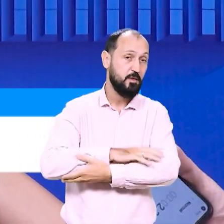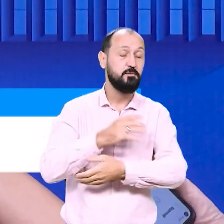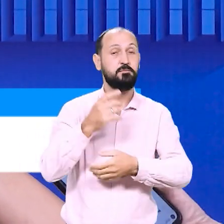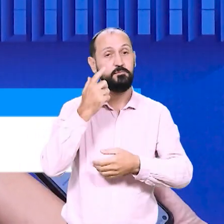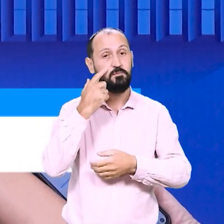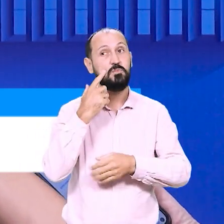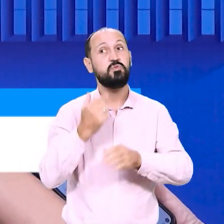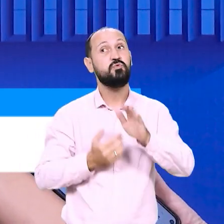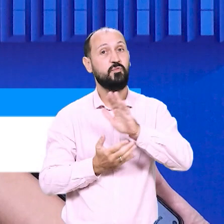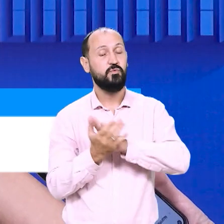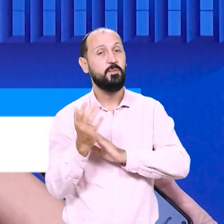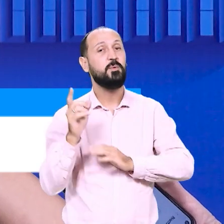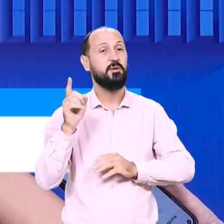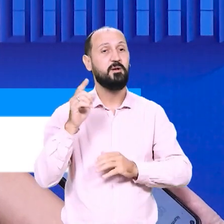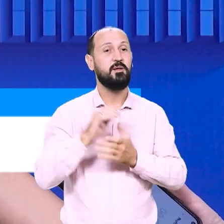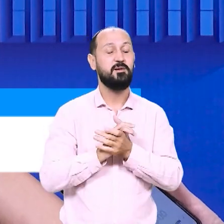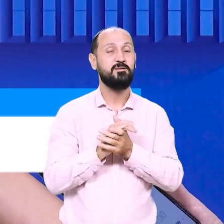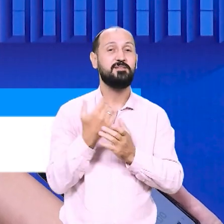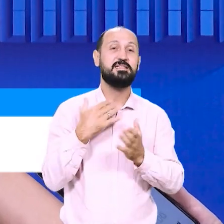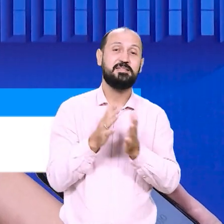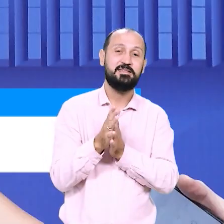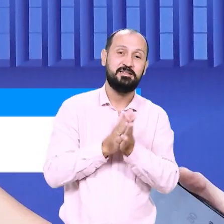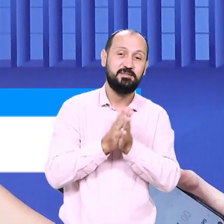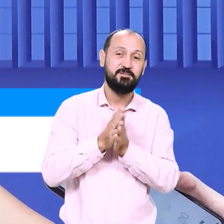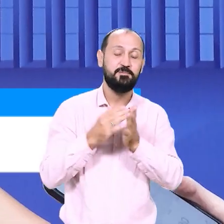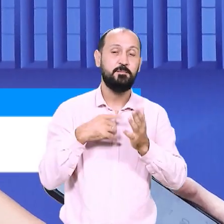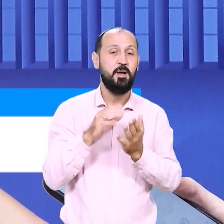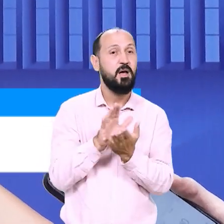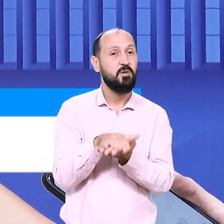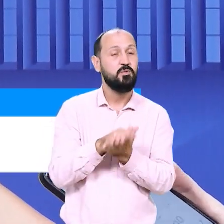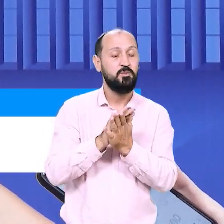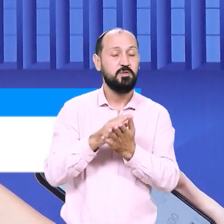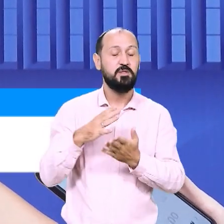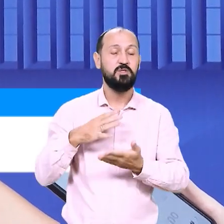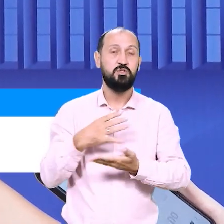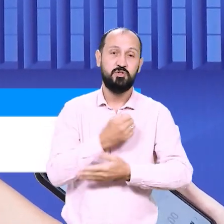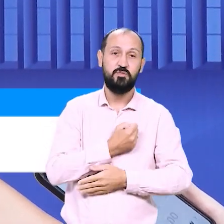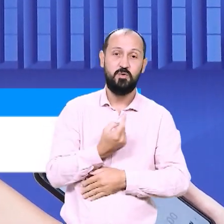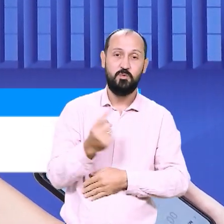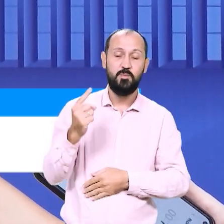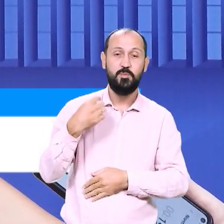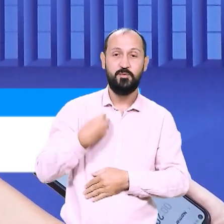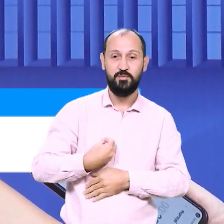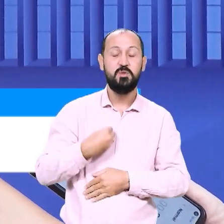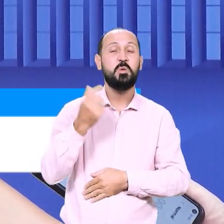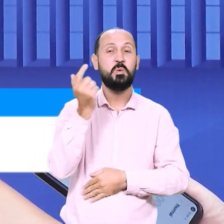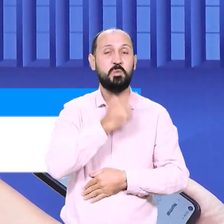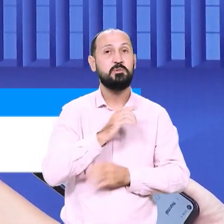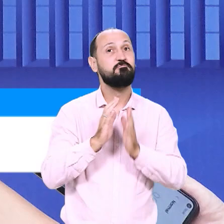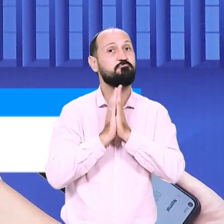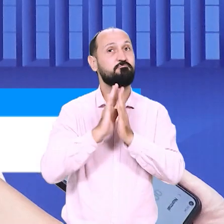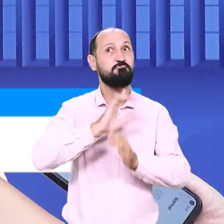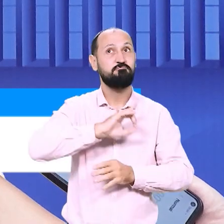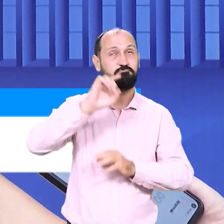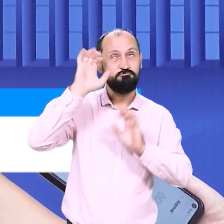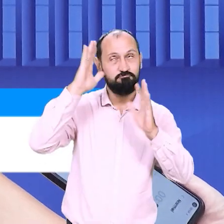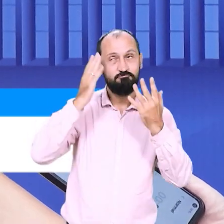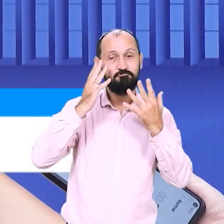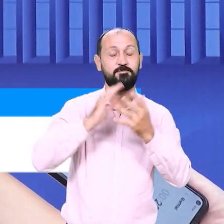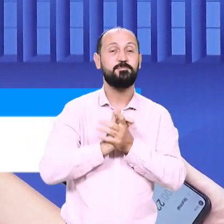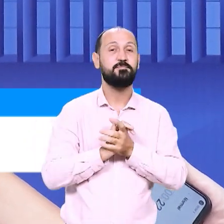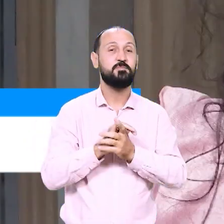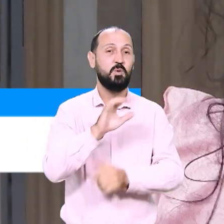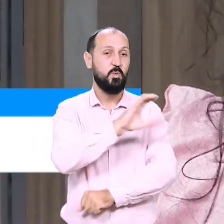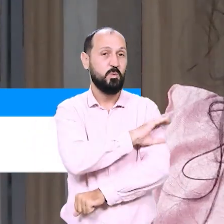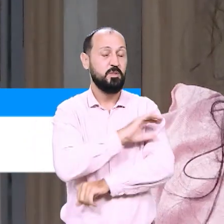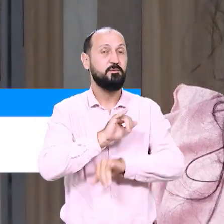Gerais para doação. Aí estamos indo lá agora. A expectativa foi essa, né? Para doar e salvar uma vida, né? Aí consegui, graças